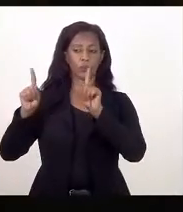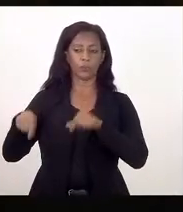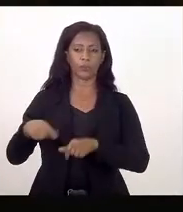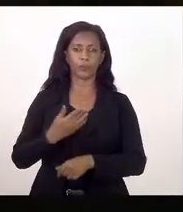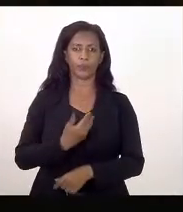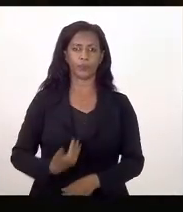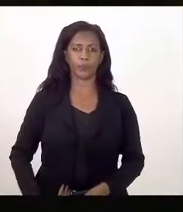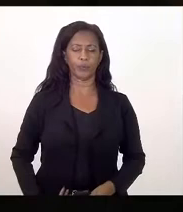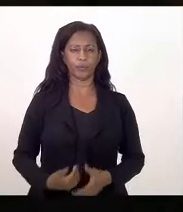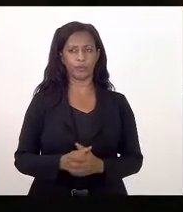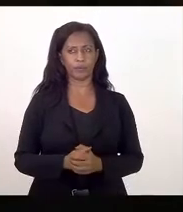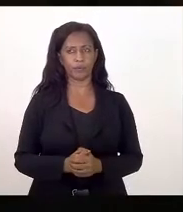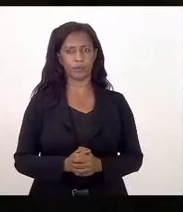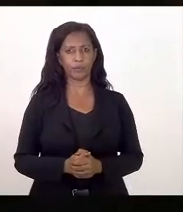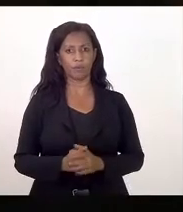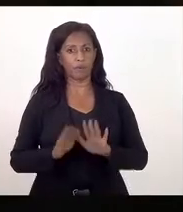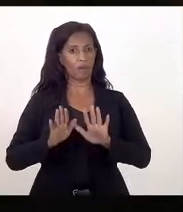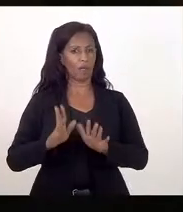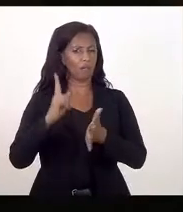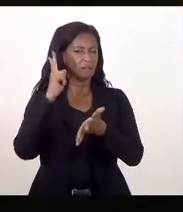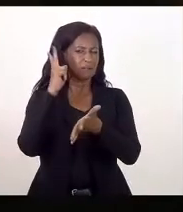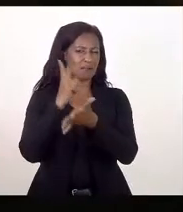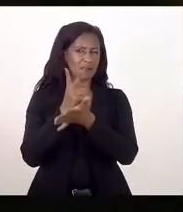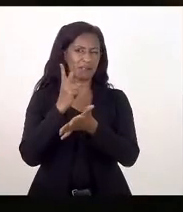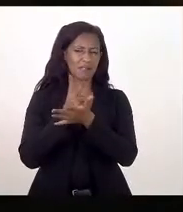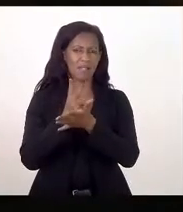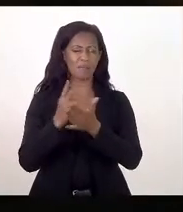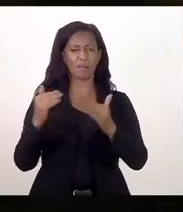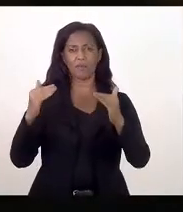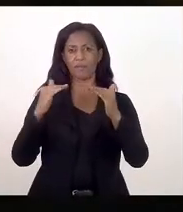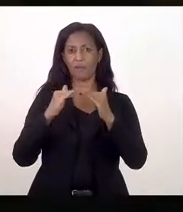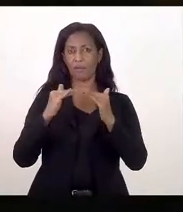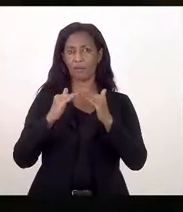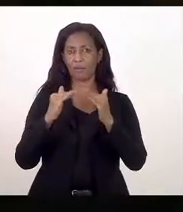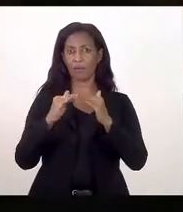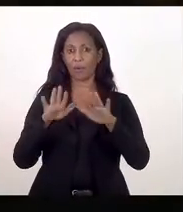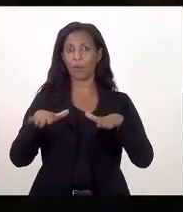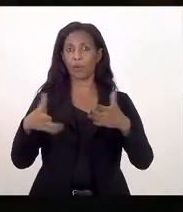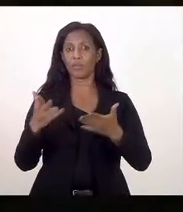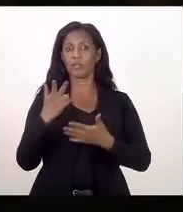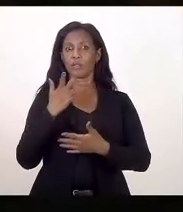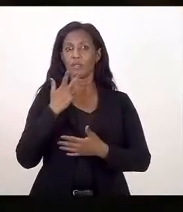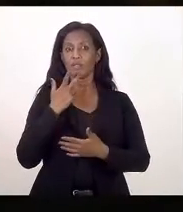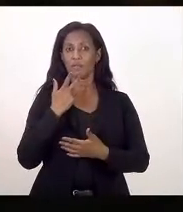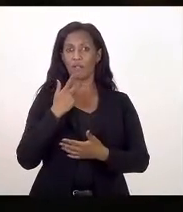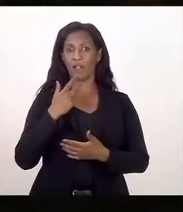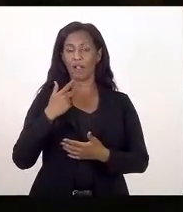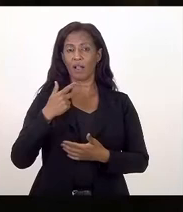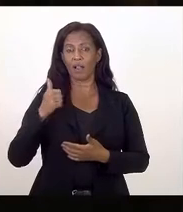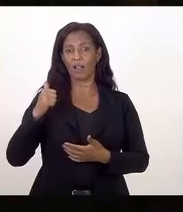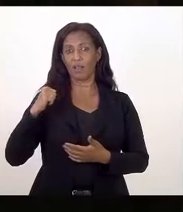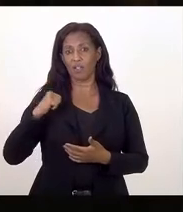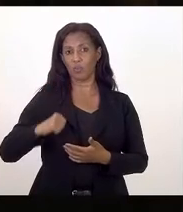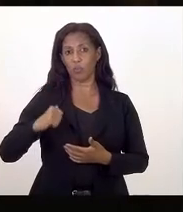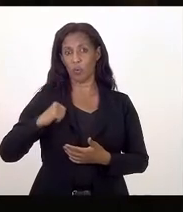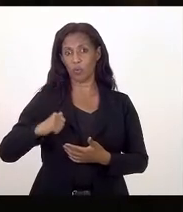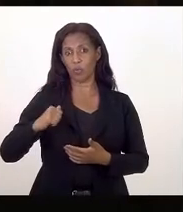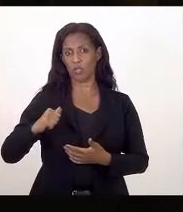público, mas são sempre favoráveis quando se trata das bolsas empresárias.